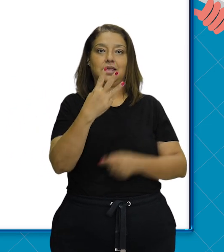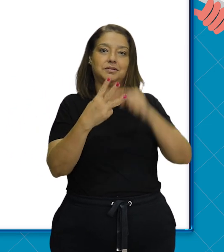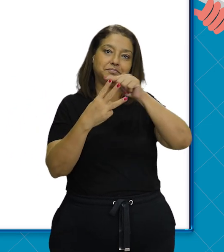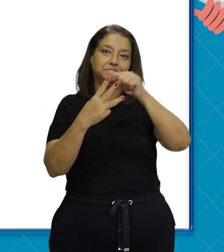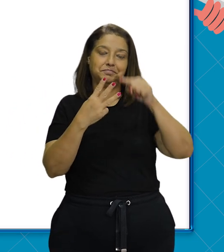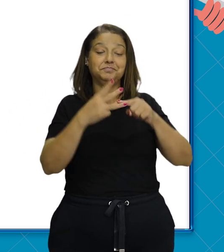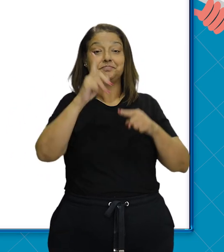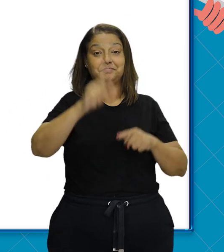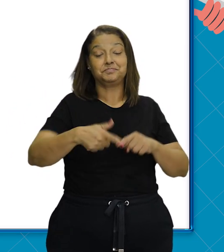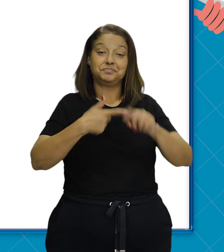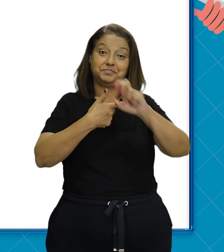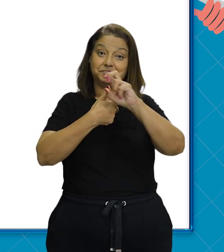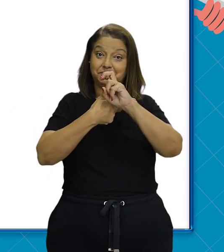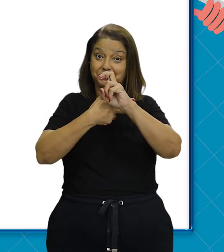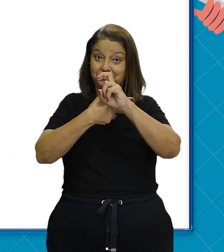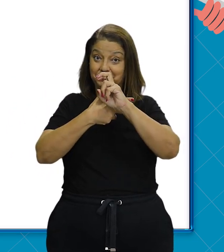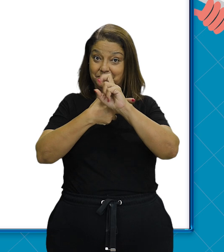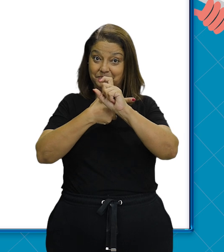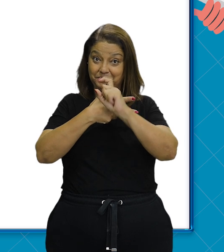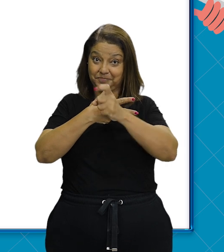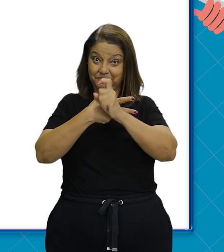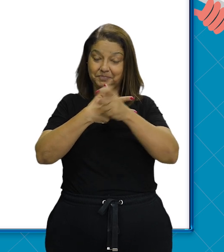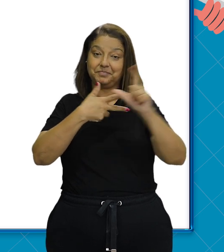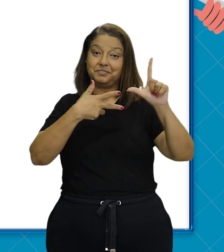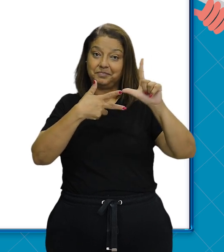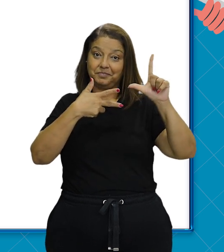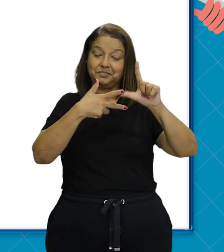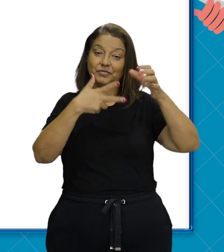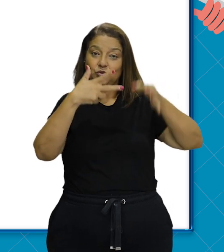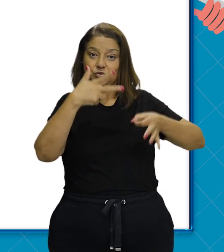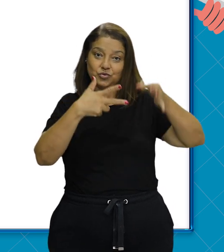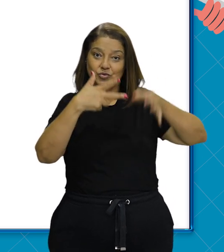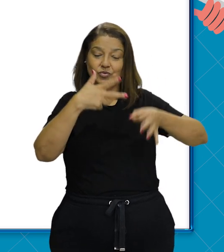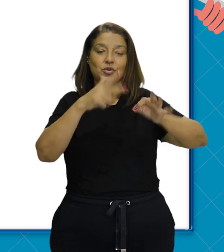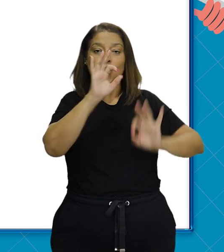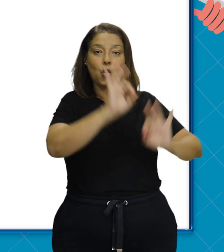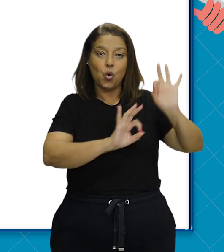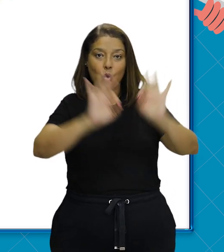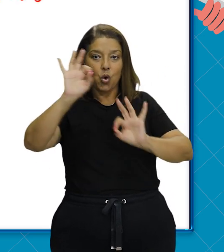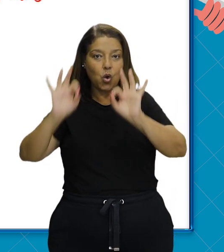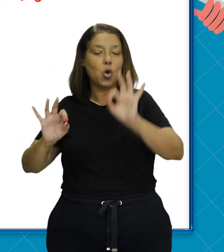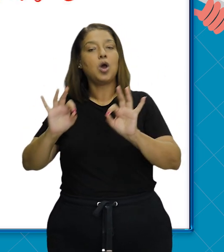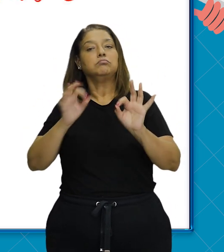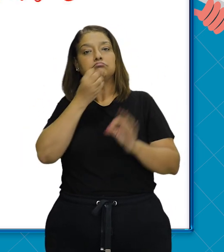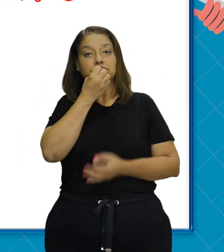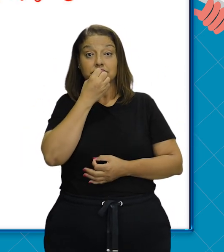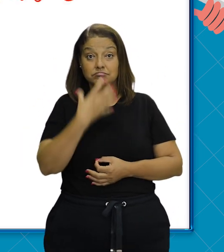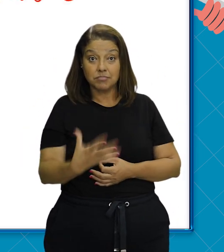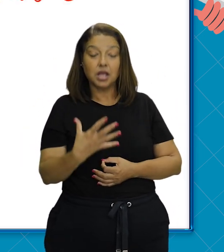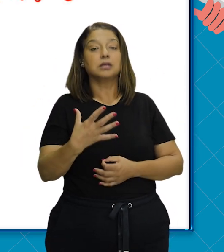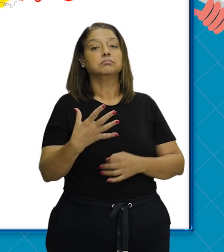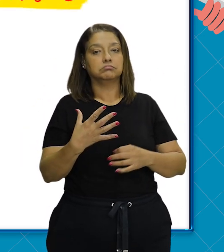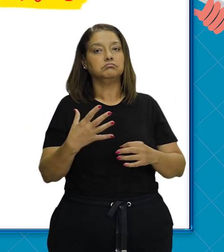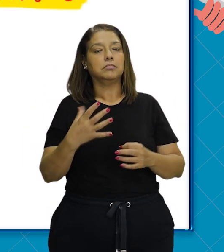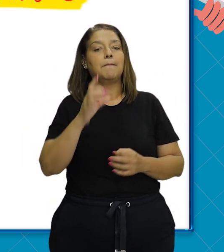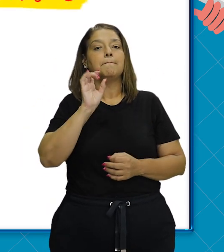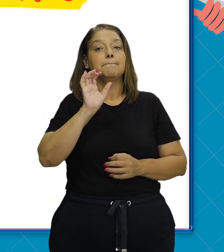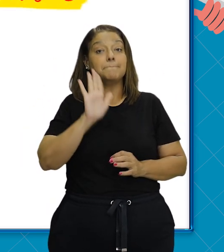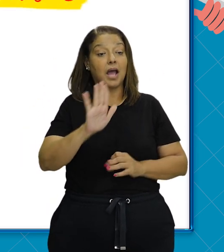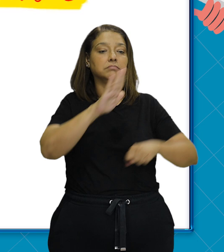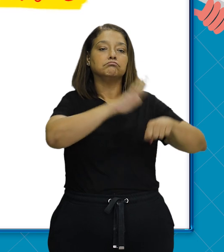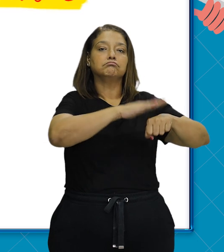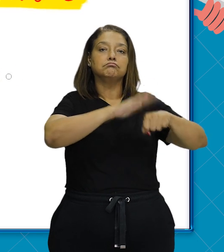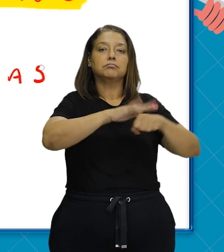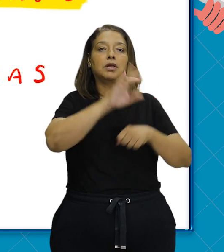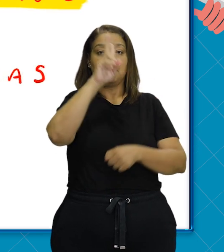em executivo, legislativo e judiciário, que devem se organizar de forma harmônica, porém independente,